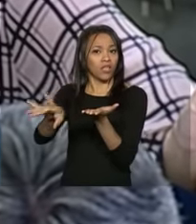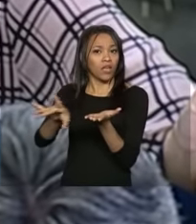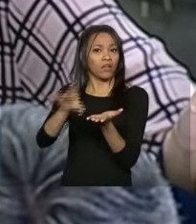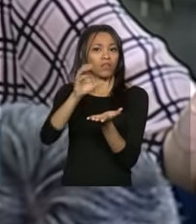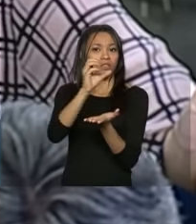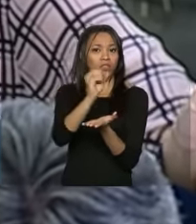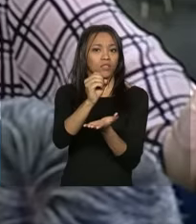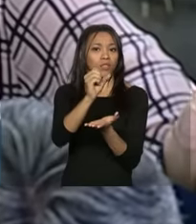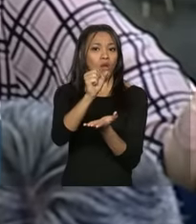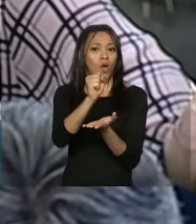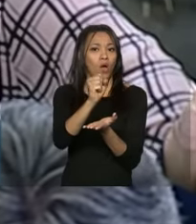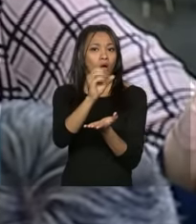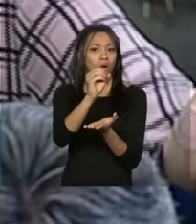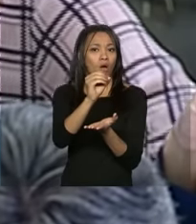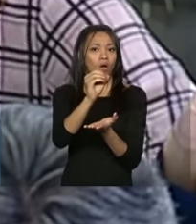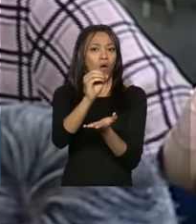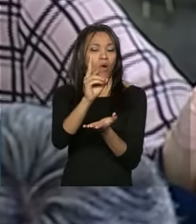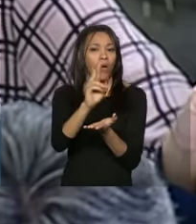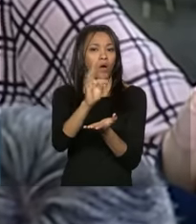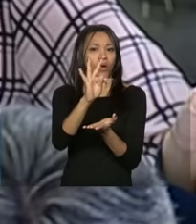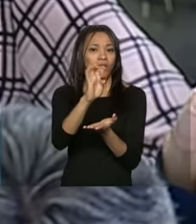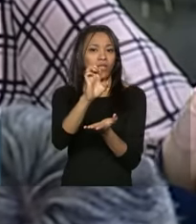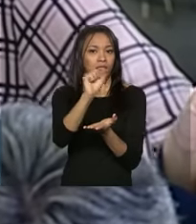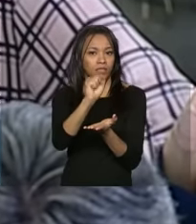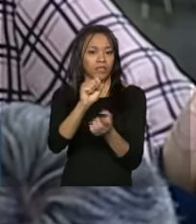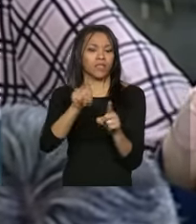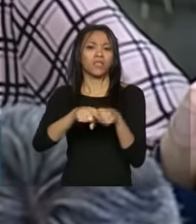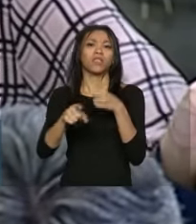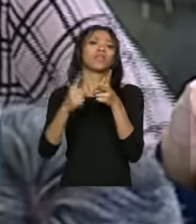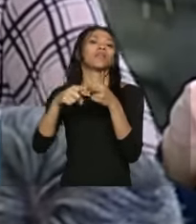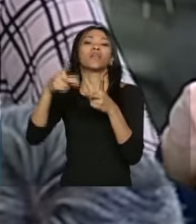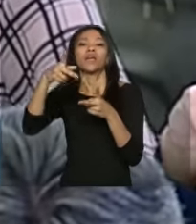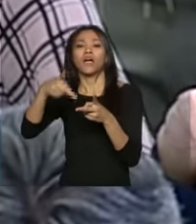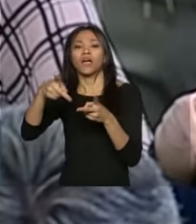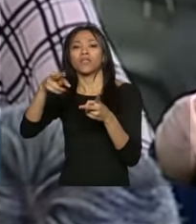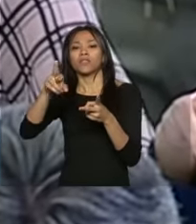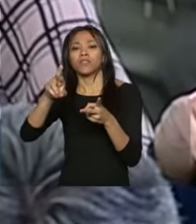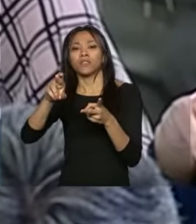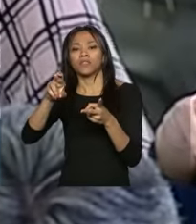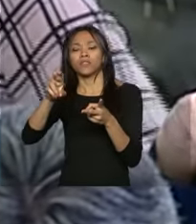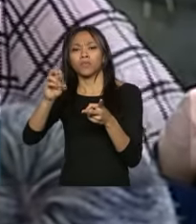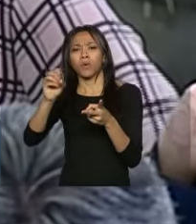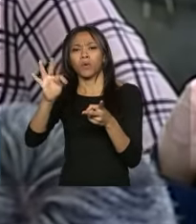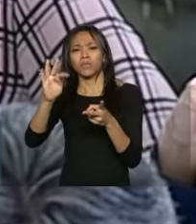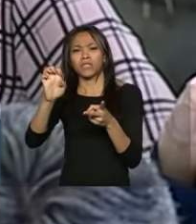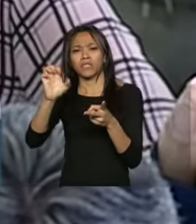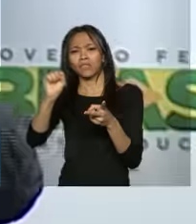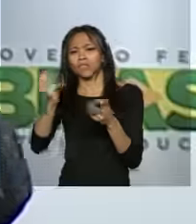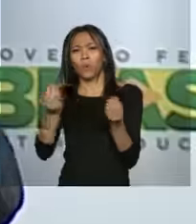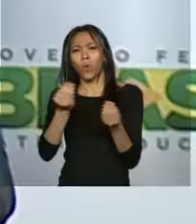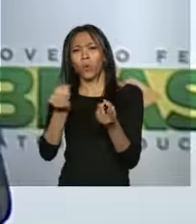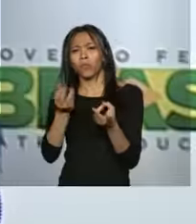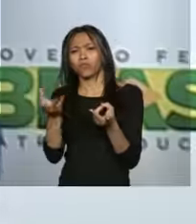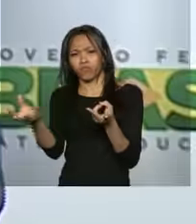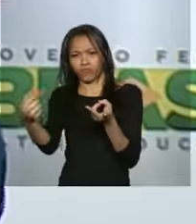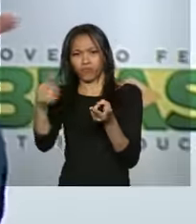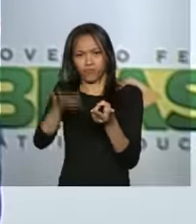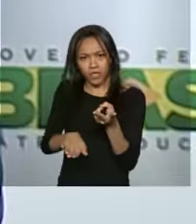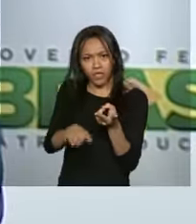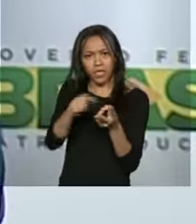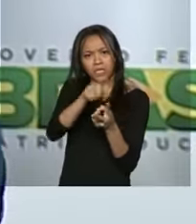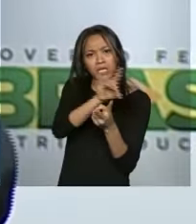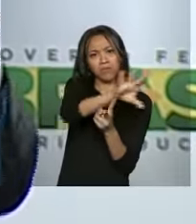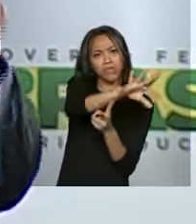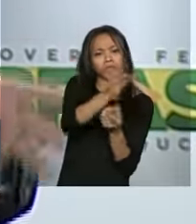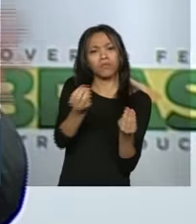eh implantáveis externa interna ou as ortes não entram mais is inter eh na verdade já tinha